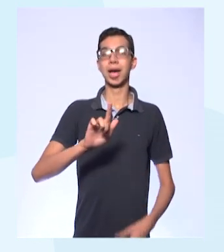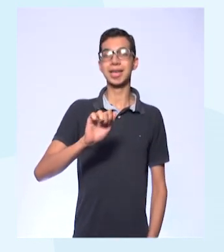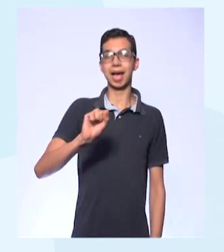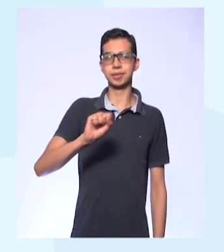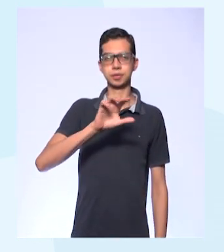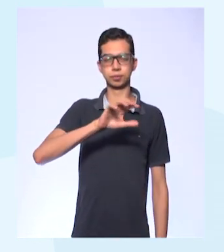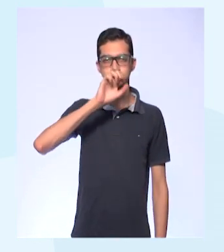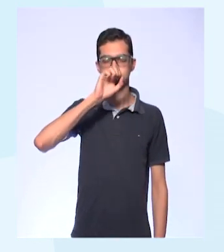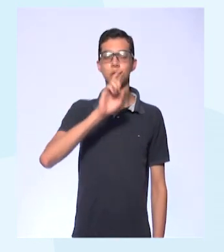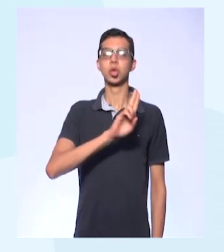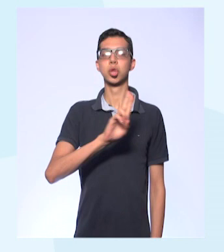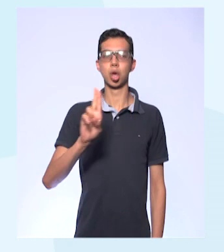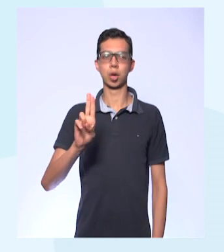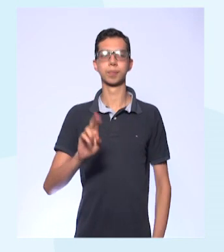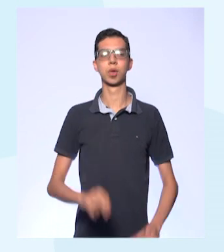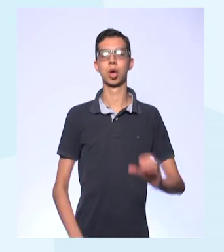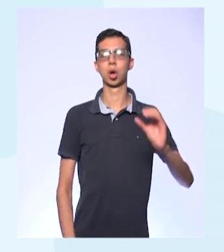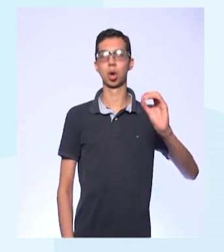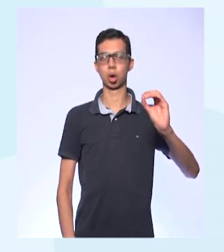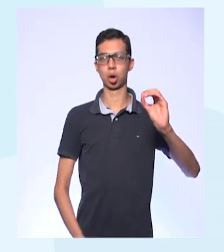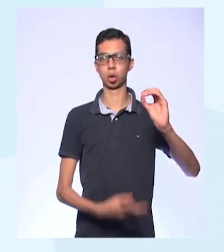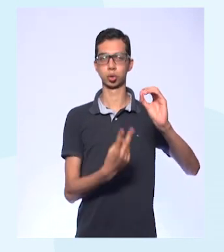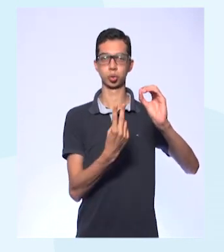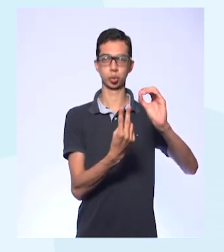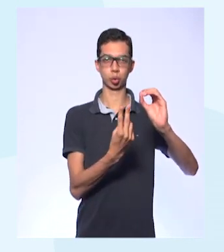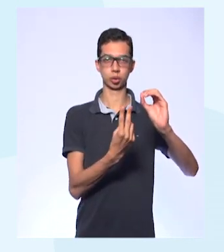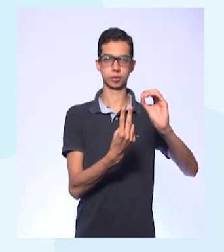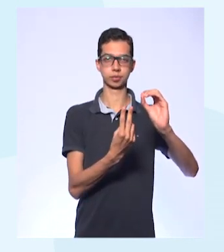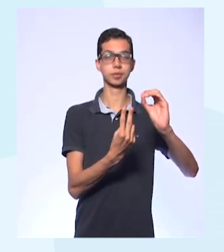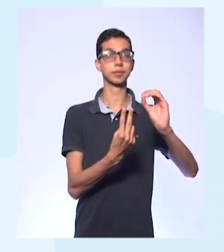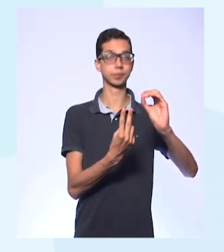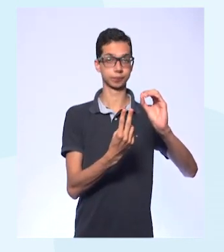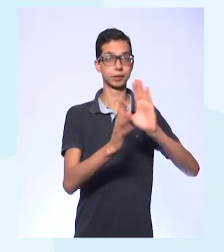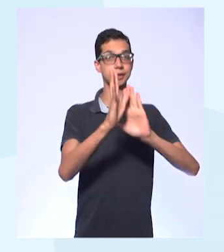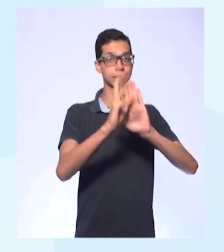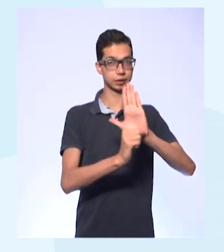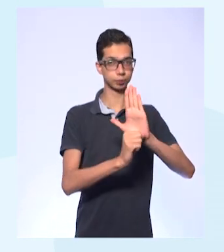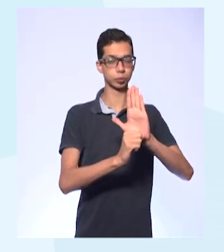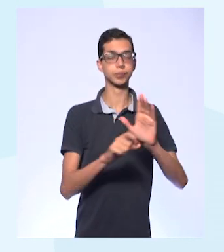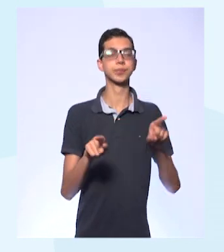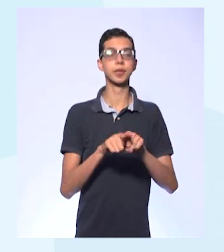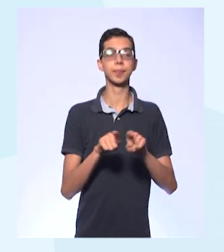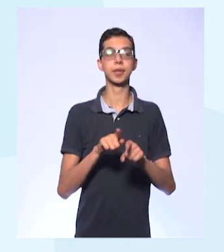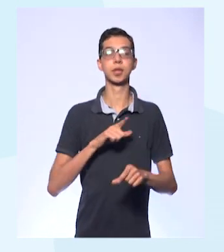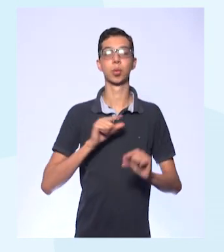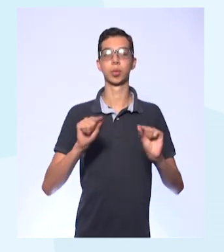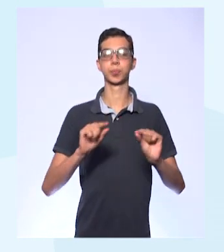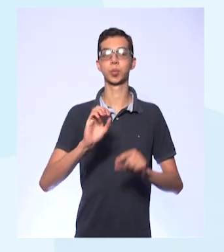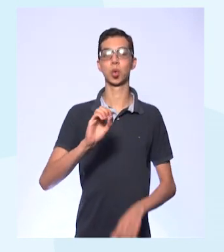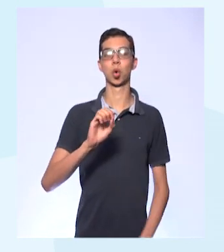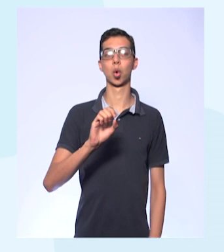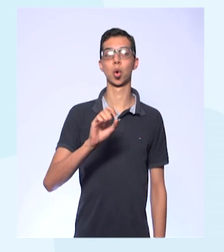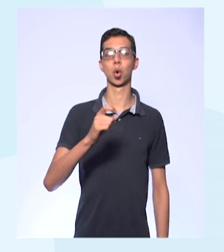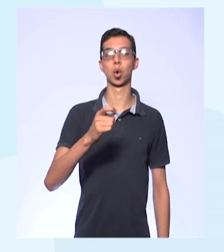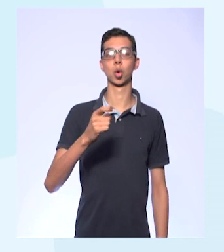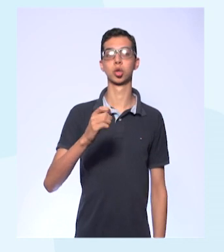a simbologia dele é O2. Né? E também nós temos o gás ozônio, que faz